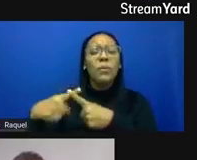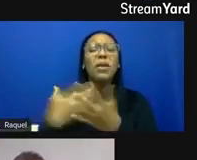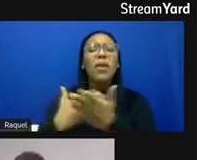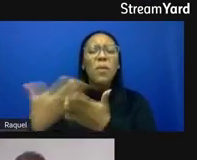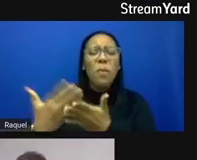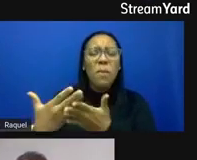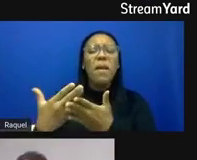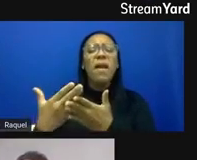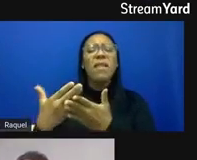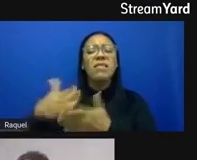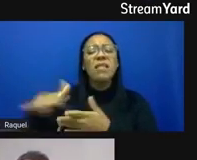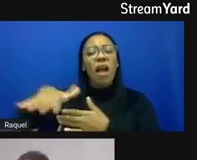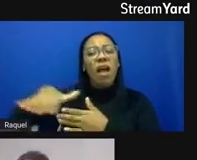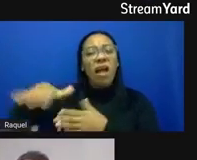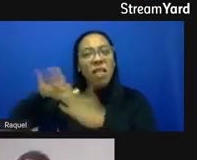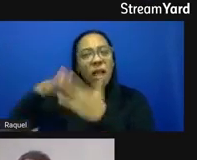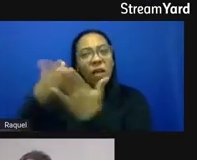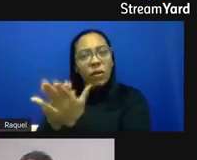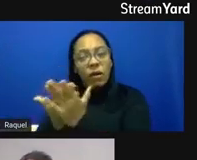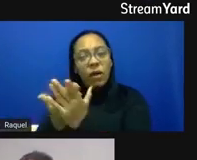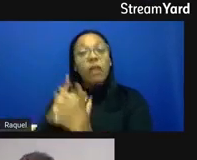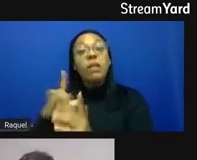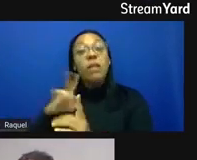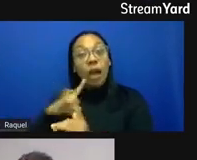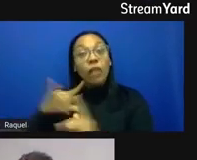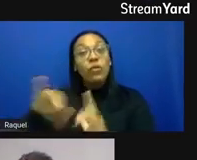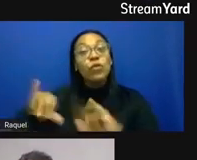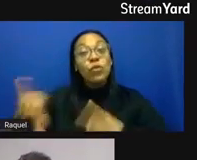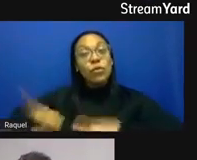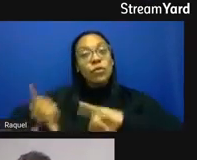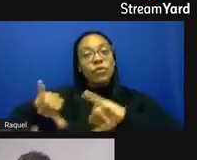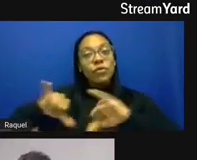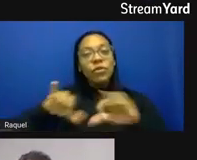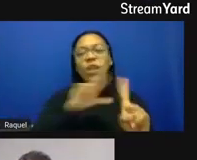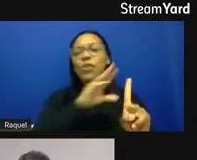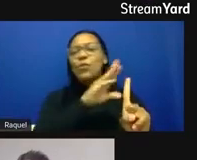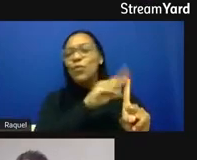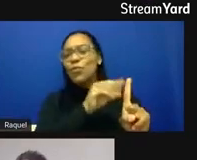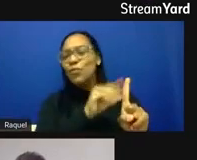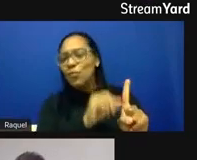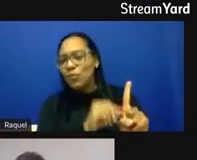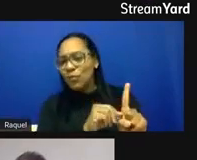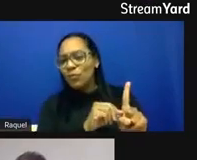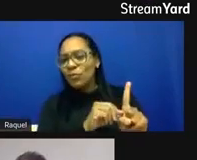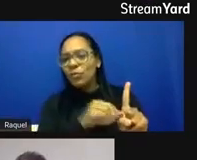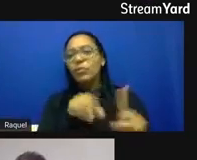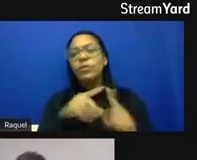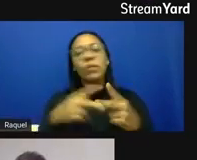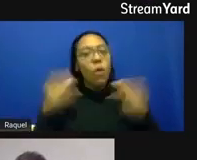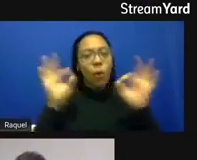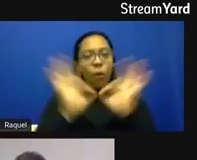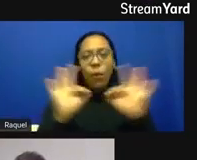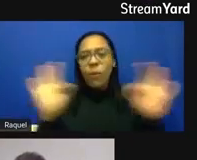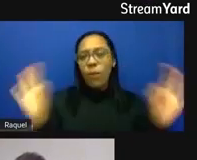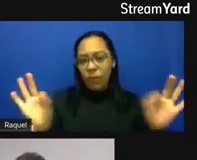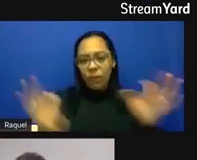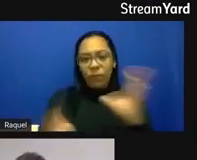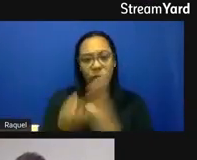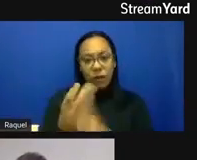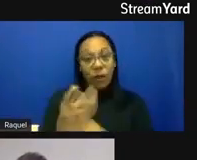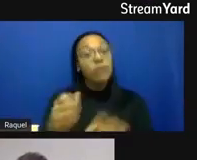de colegas de escola ou, eventualmente, o que é pior, mas também é comum, sempre importante dizer, de profissionais da